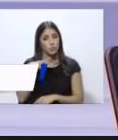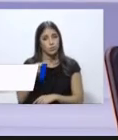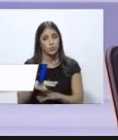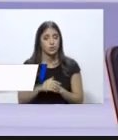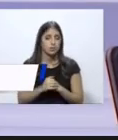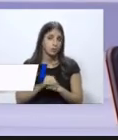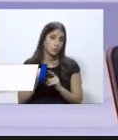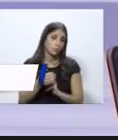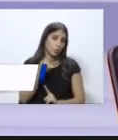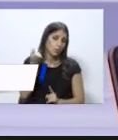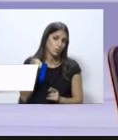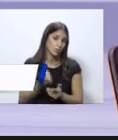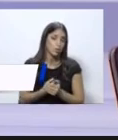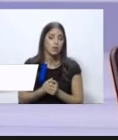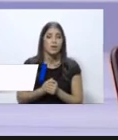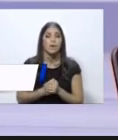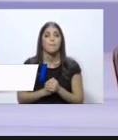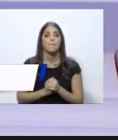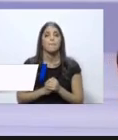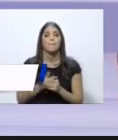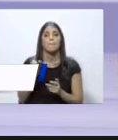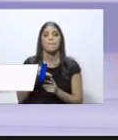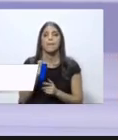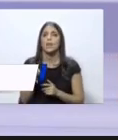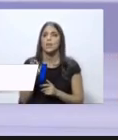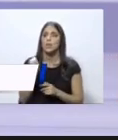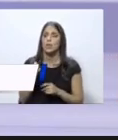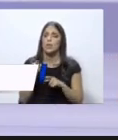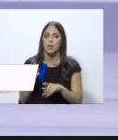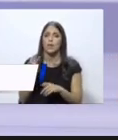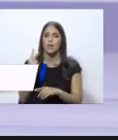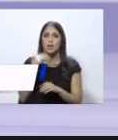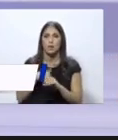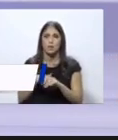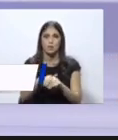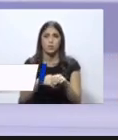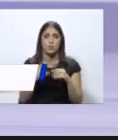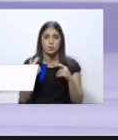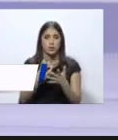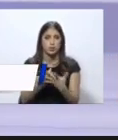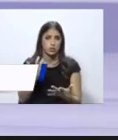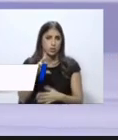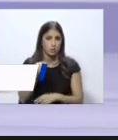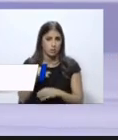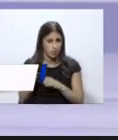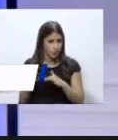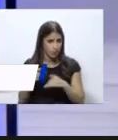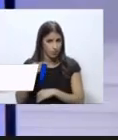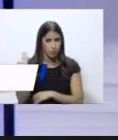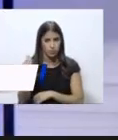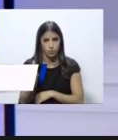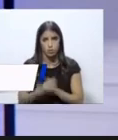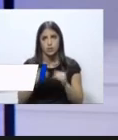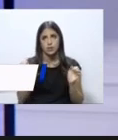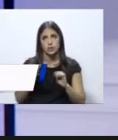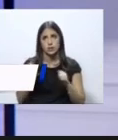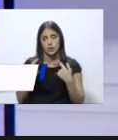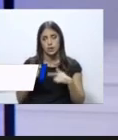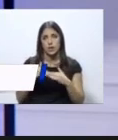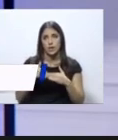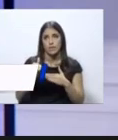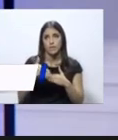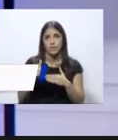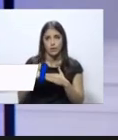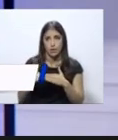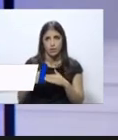sucesso. Uhum. Pedro Bragança, são 3 jogadores importantes também para o futebol. São, é uma frente de ataque